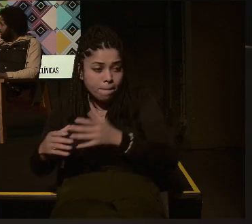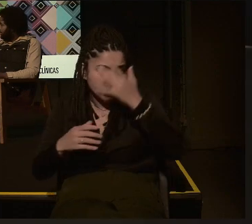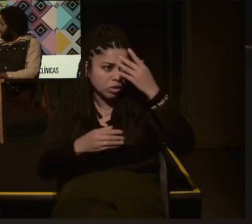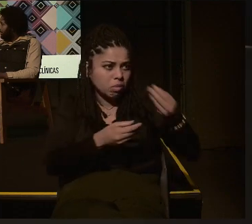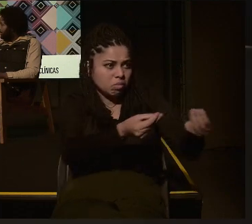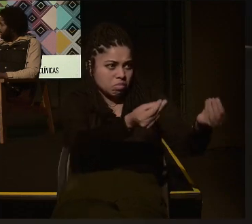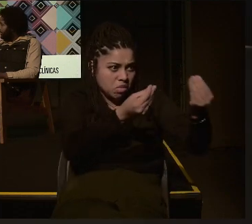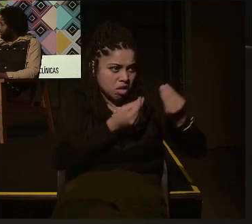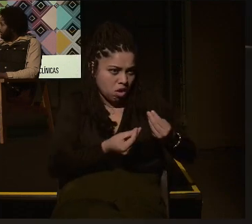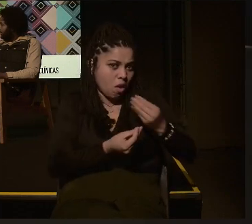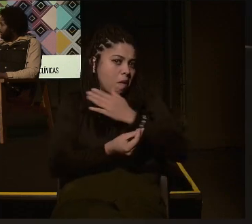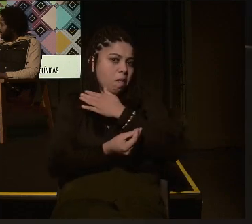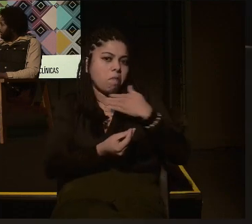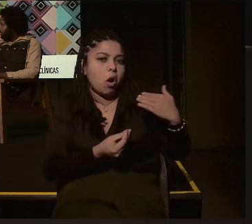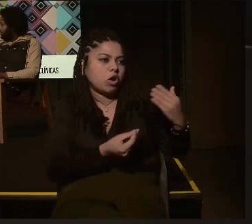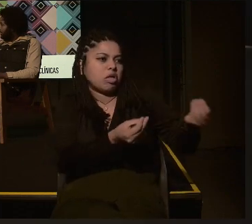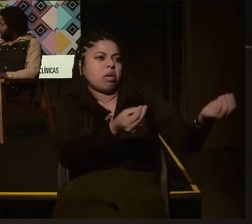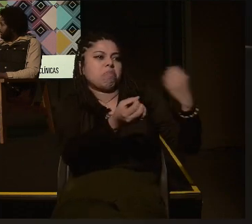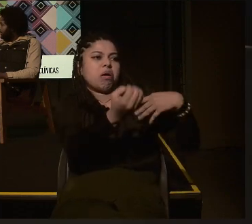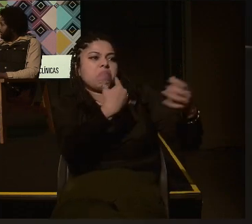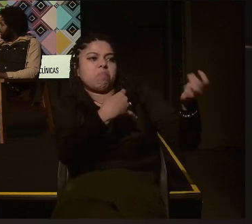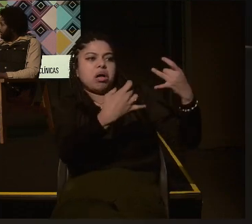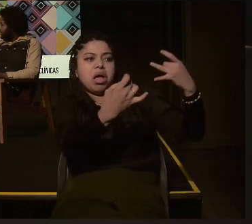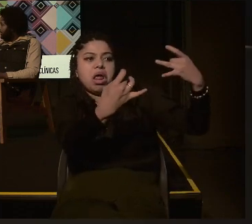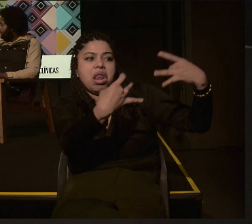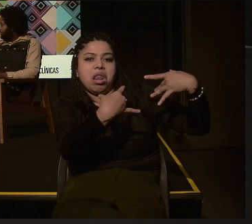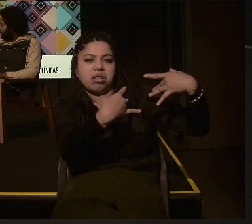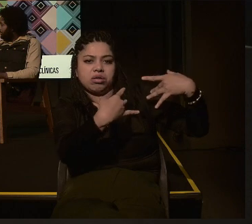morte, é uma capacidade